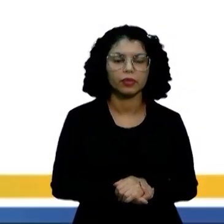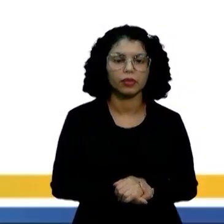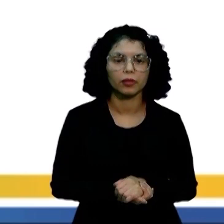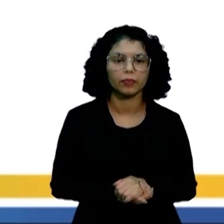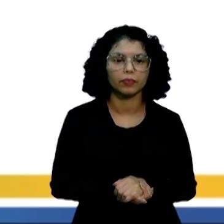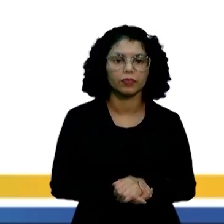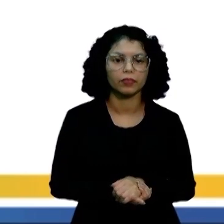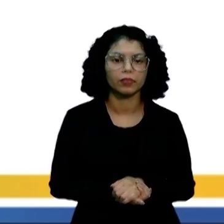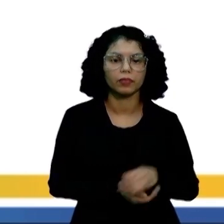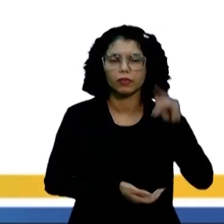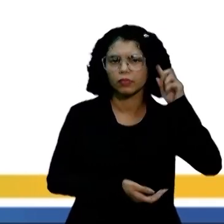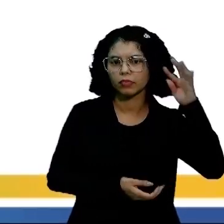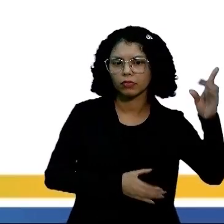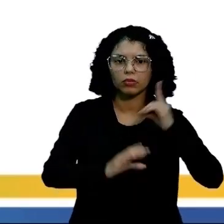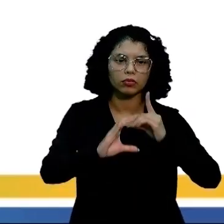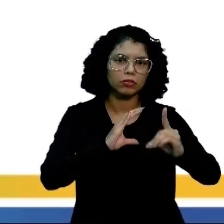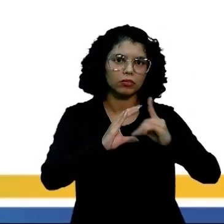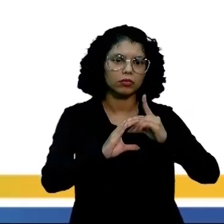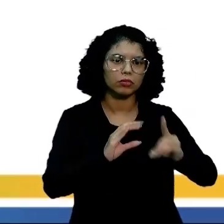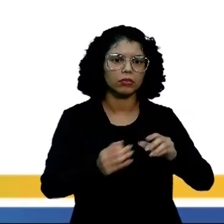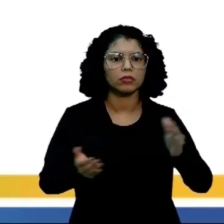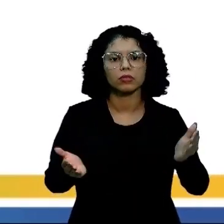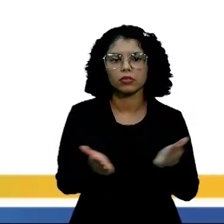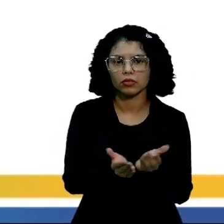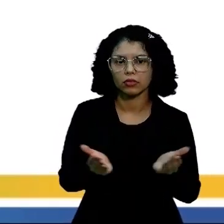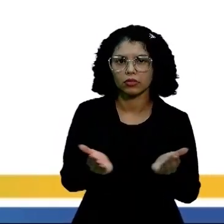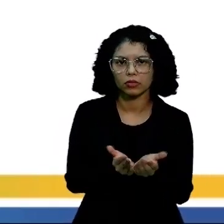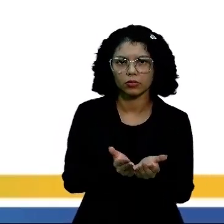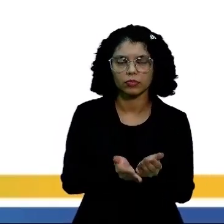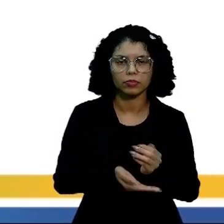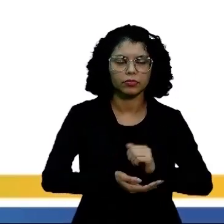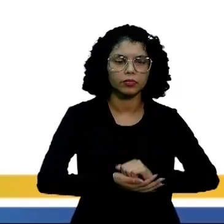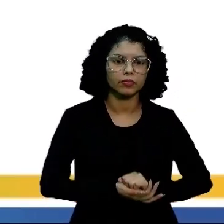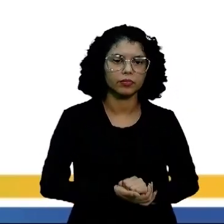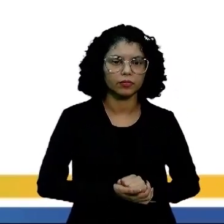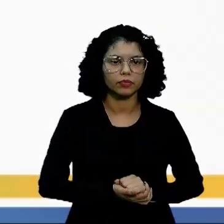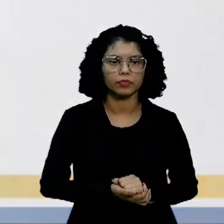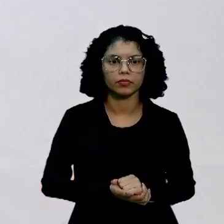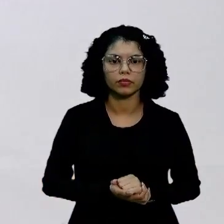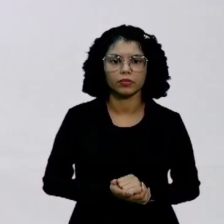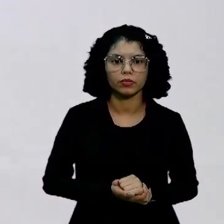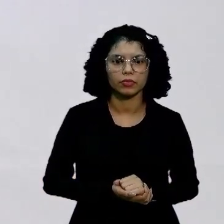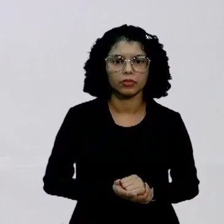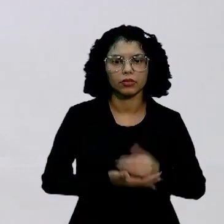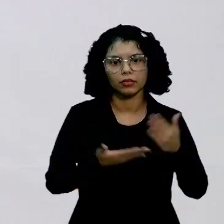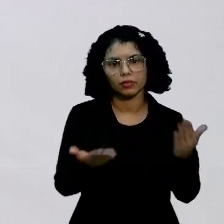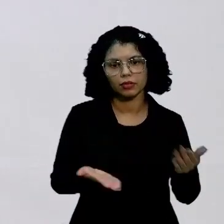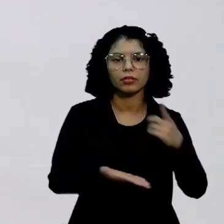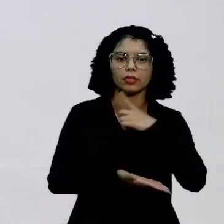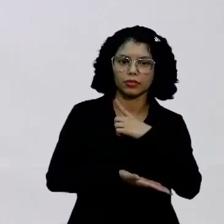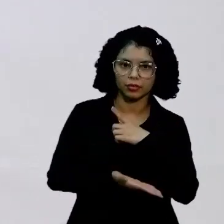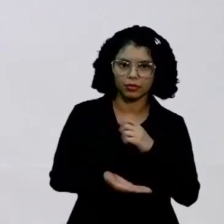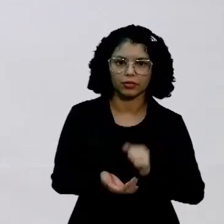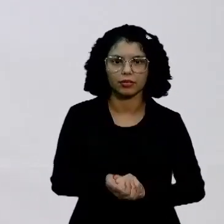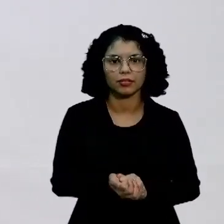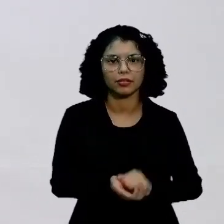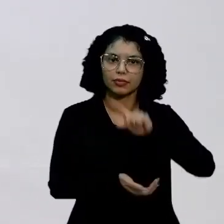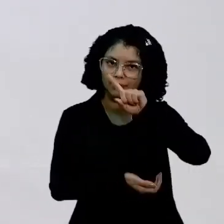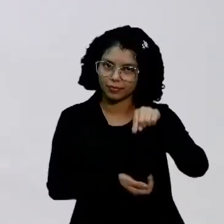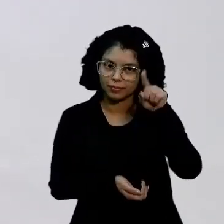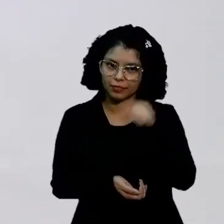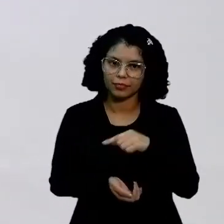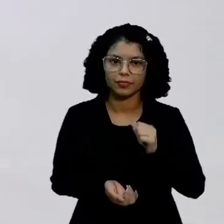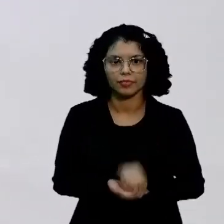Letra D, reflexão sobre os dogmas do cristianismo. Aí tem gente que vai lá e marca essa